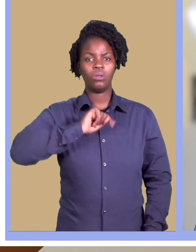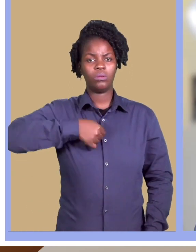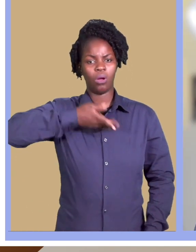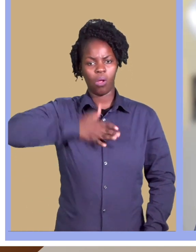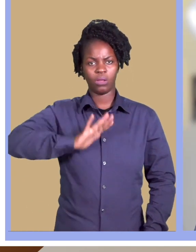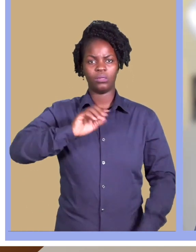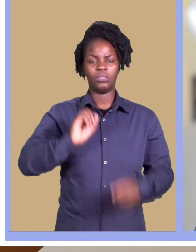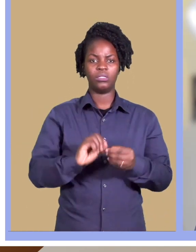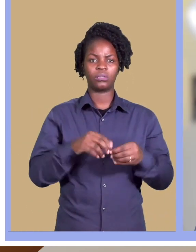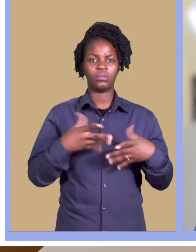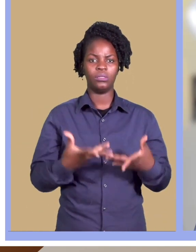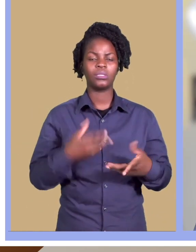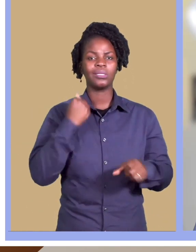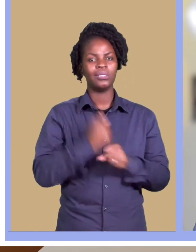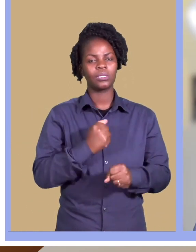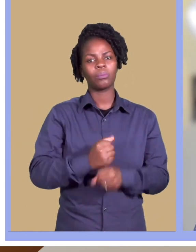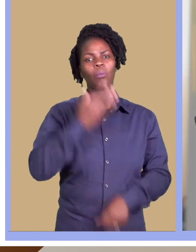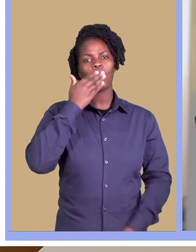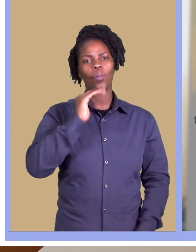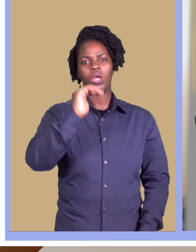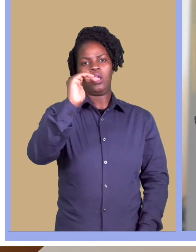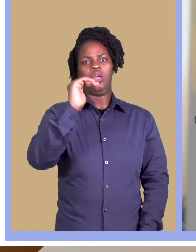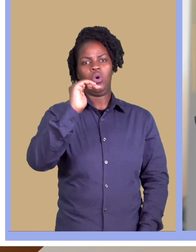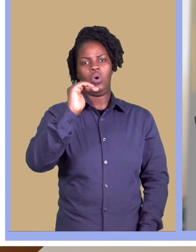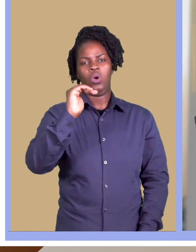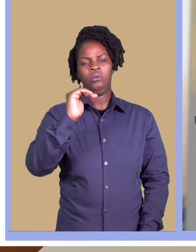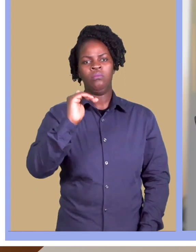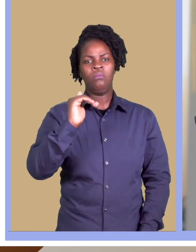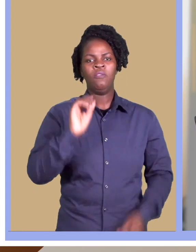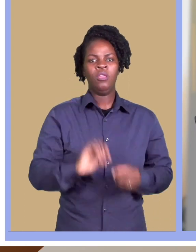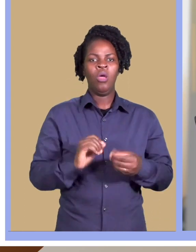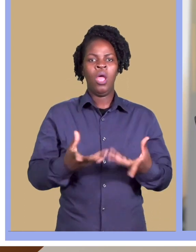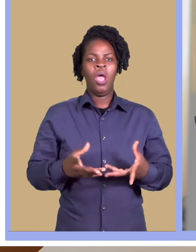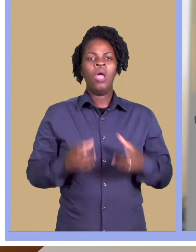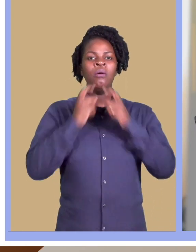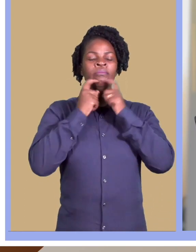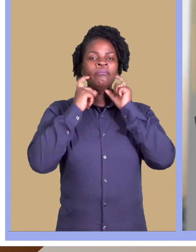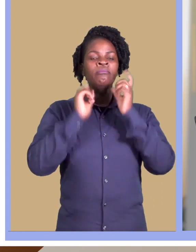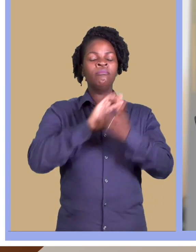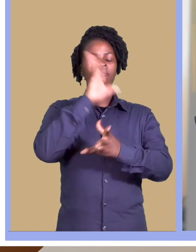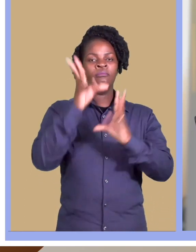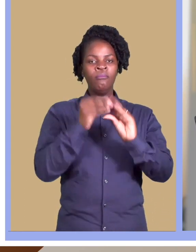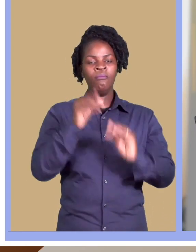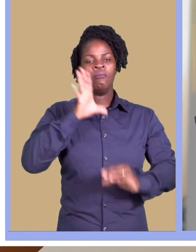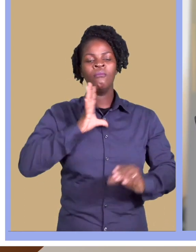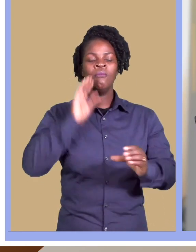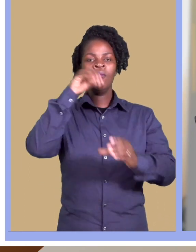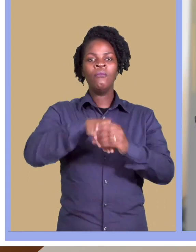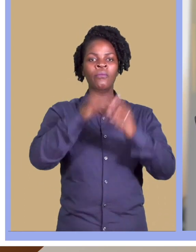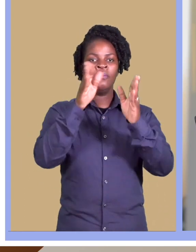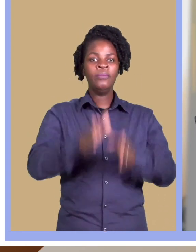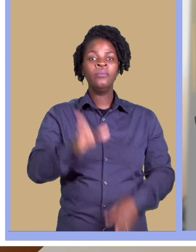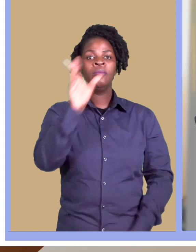mais proativo para garantir que em todo o país há uma capacidade mínima de inclusão de pessoas com